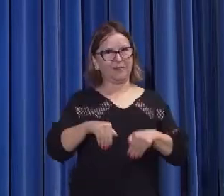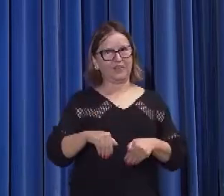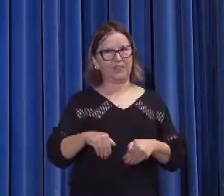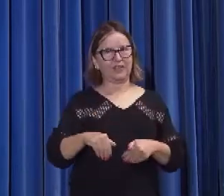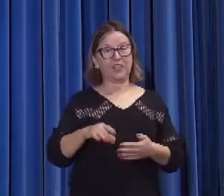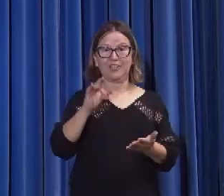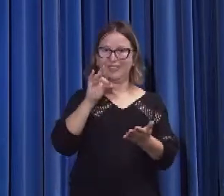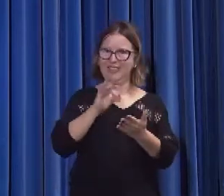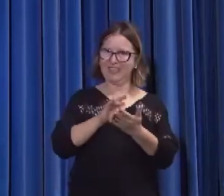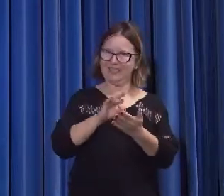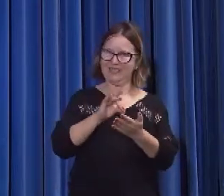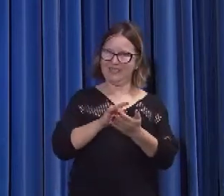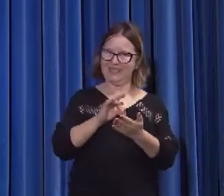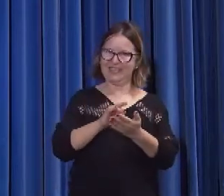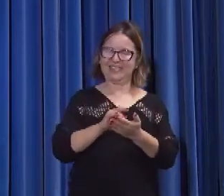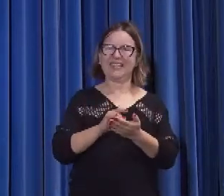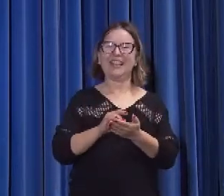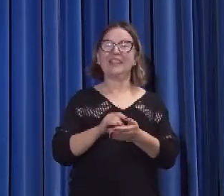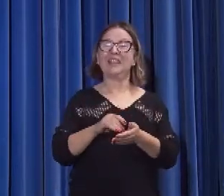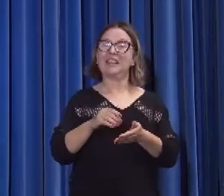realmente nasceram de novo.